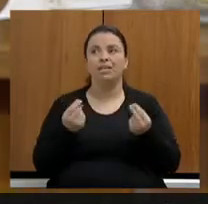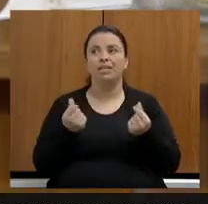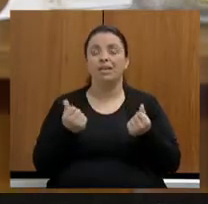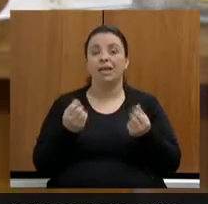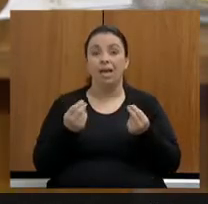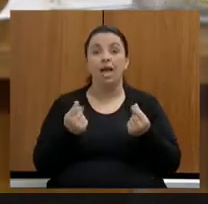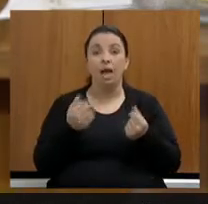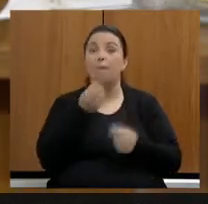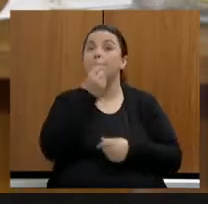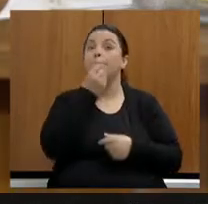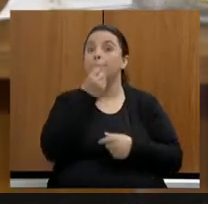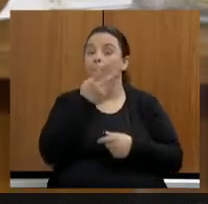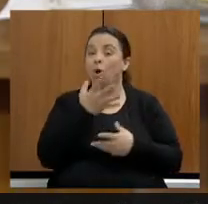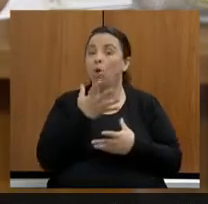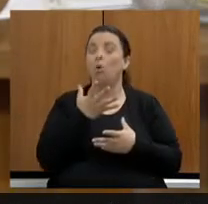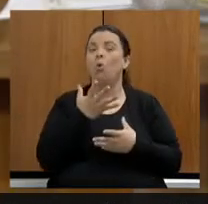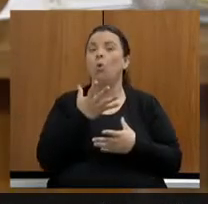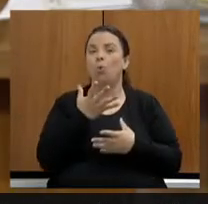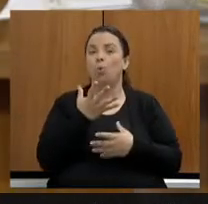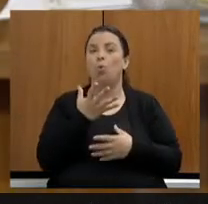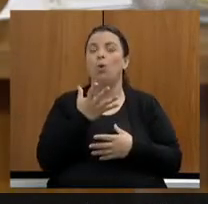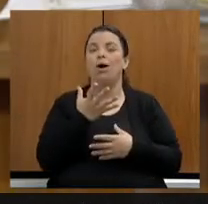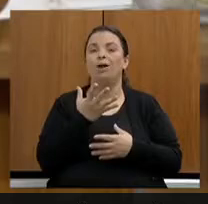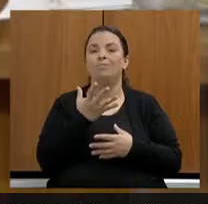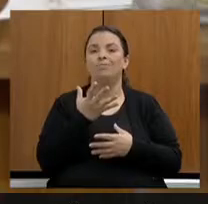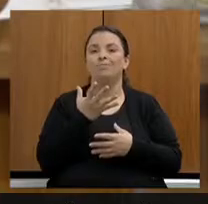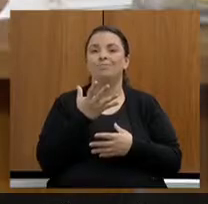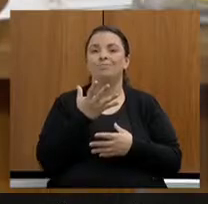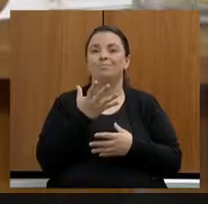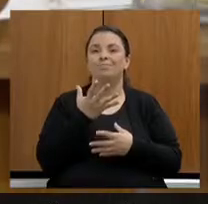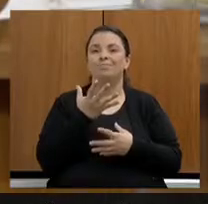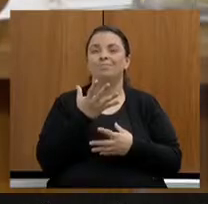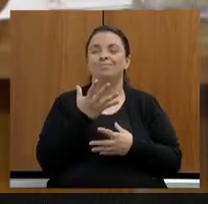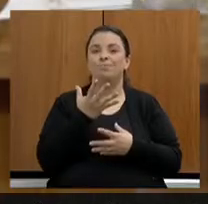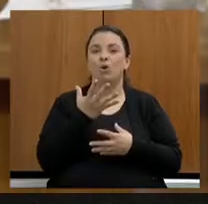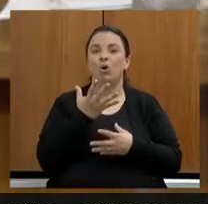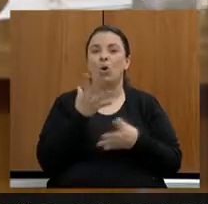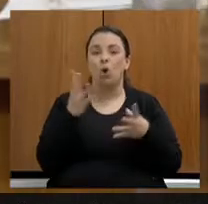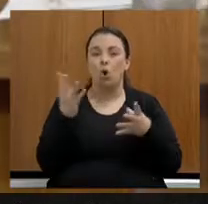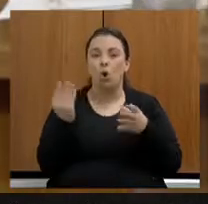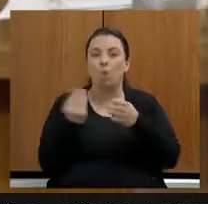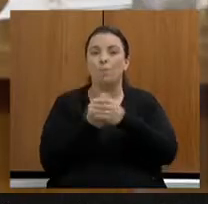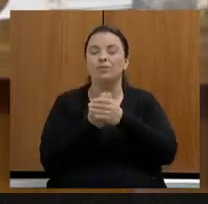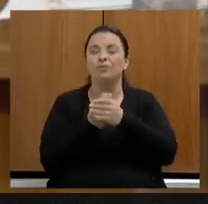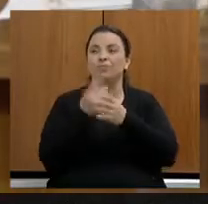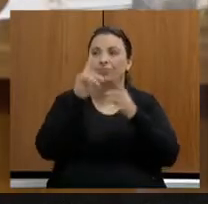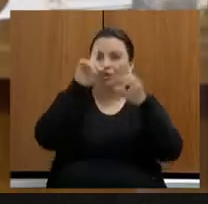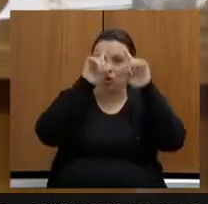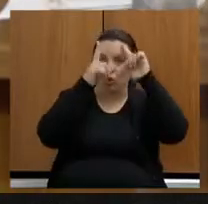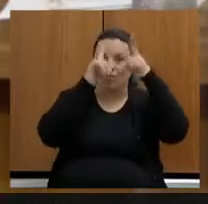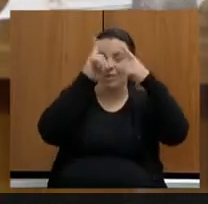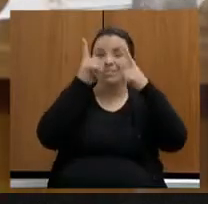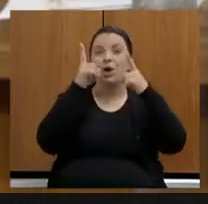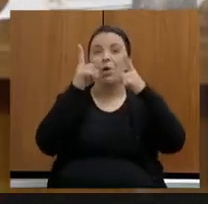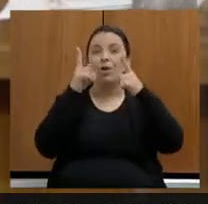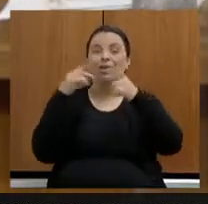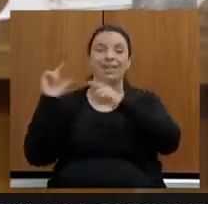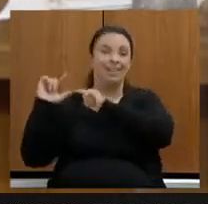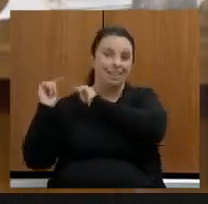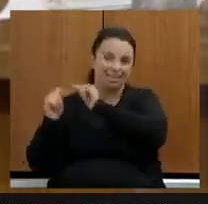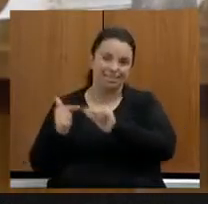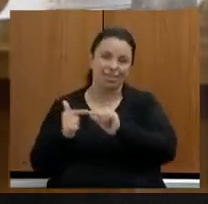boa composição entre inovação e tradição Eu Acredito que temos